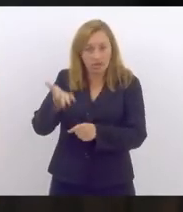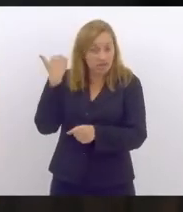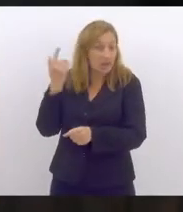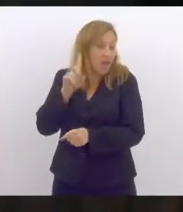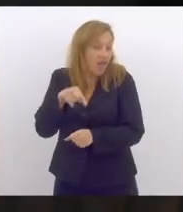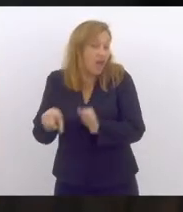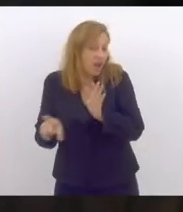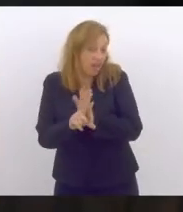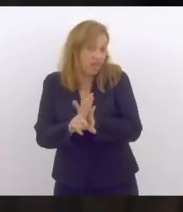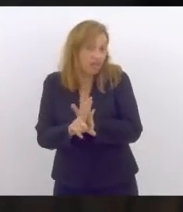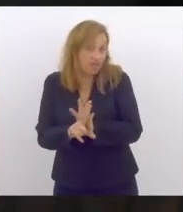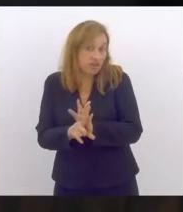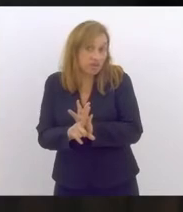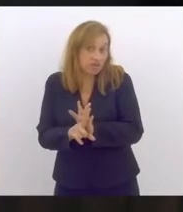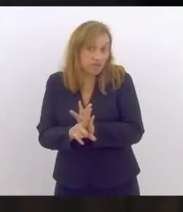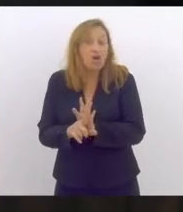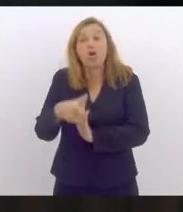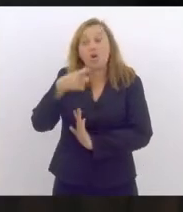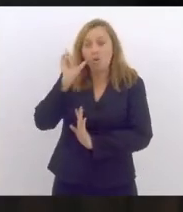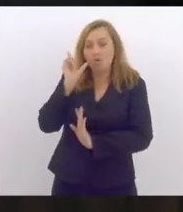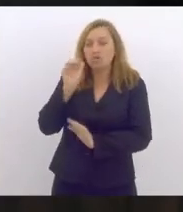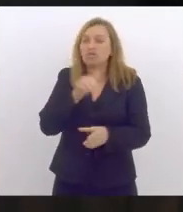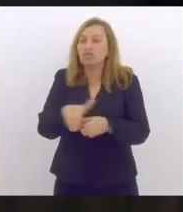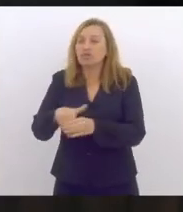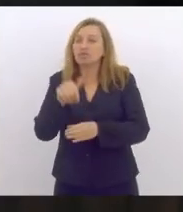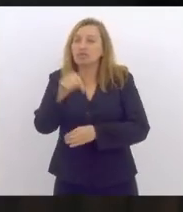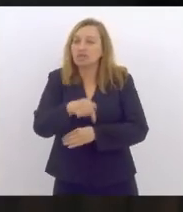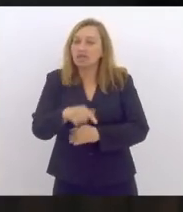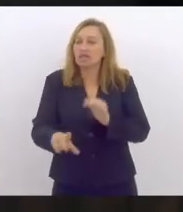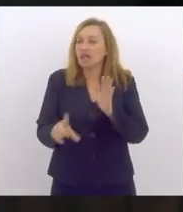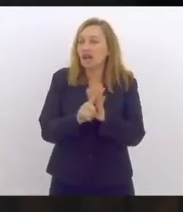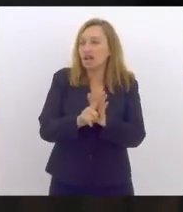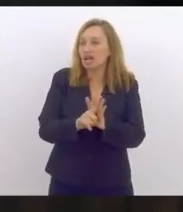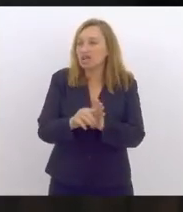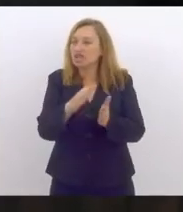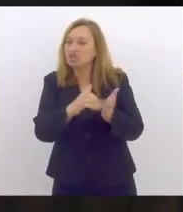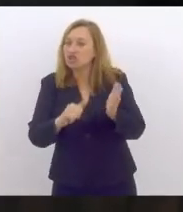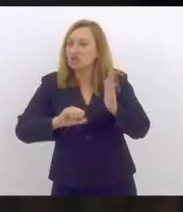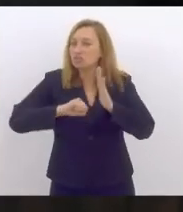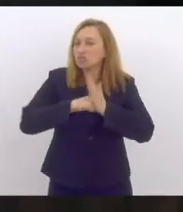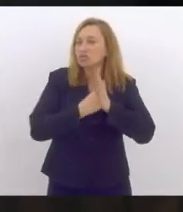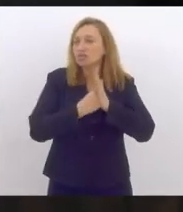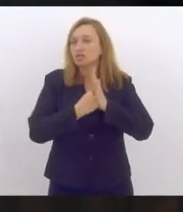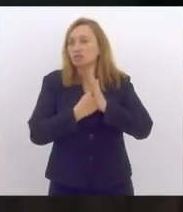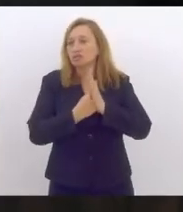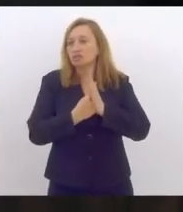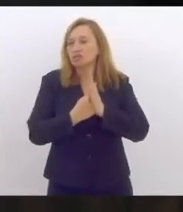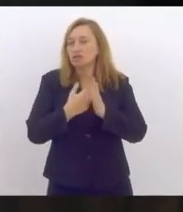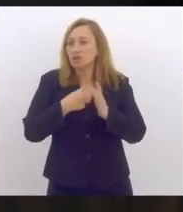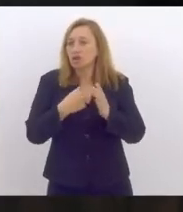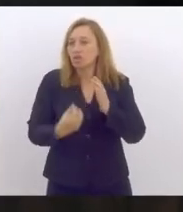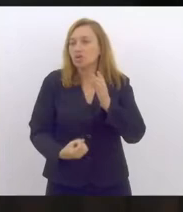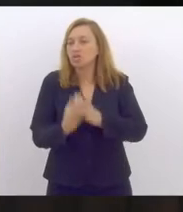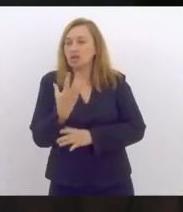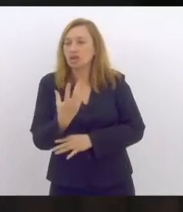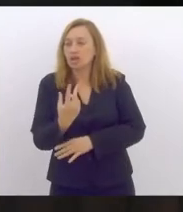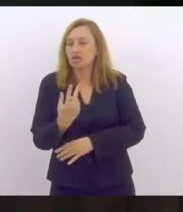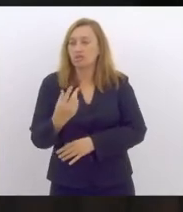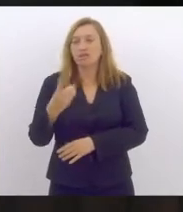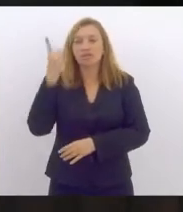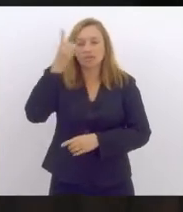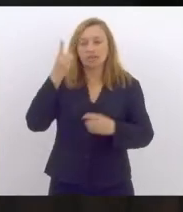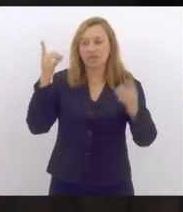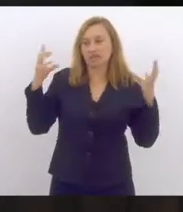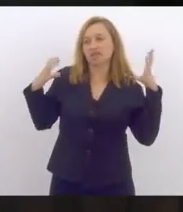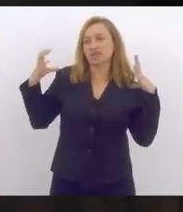lei. Tanto é que ontem nós votamos aqui a lei, derrubamos o veto da lei, que eu sou coautor com a deputada Célia. Então,